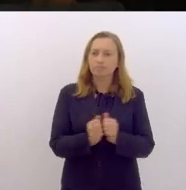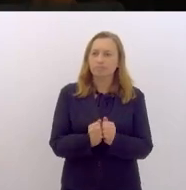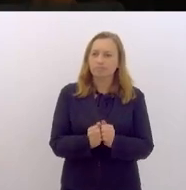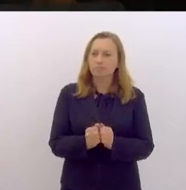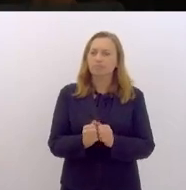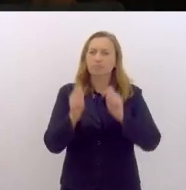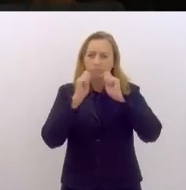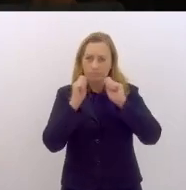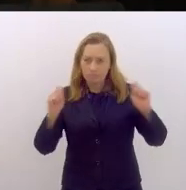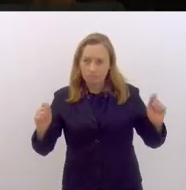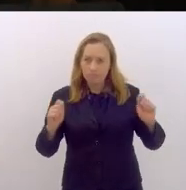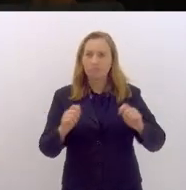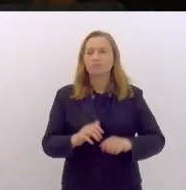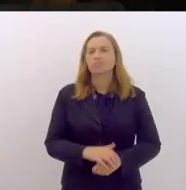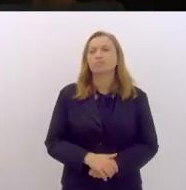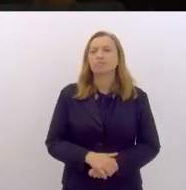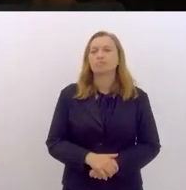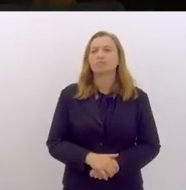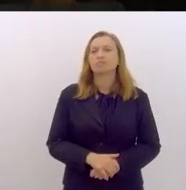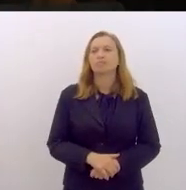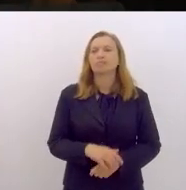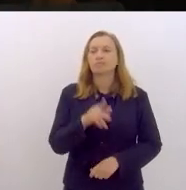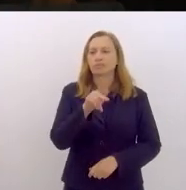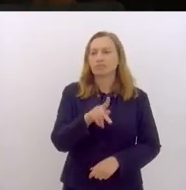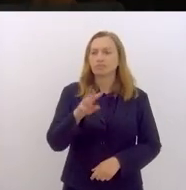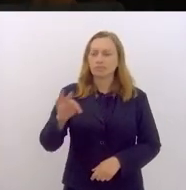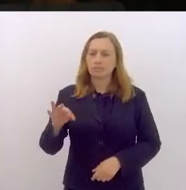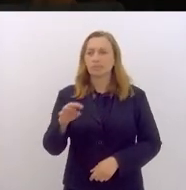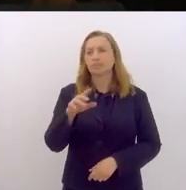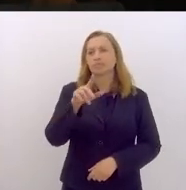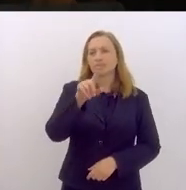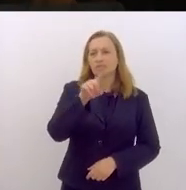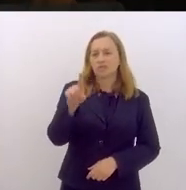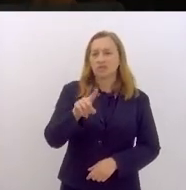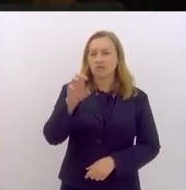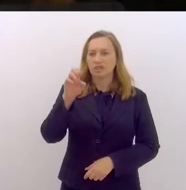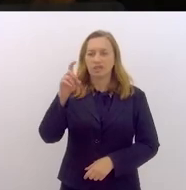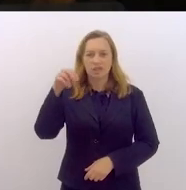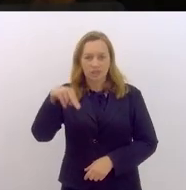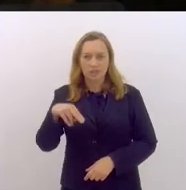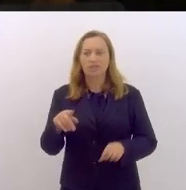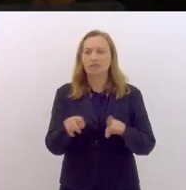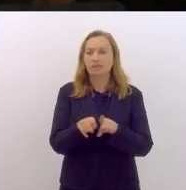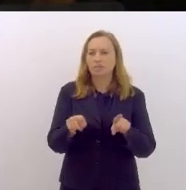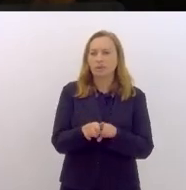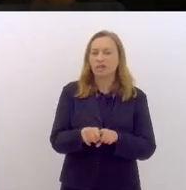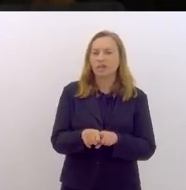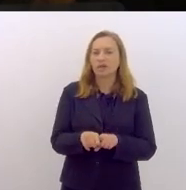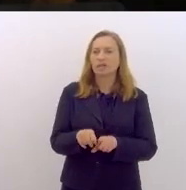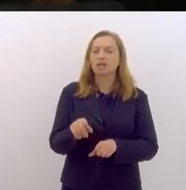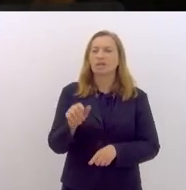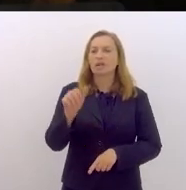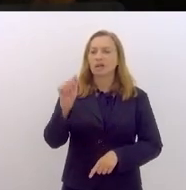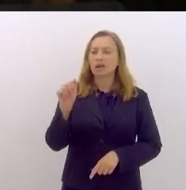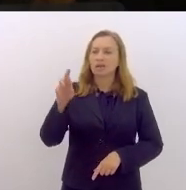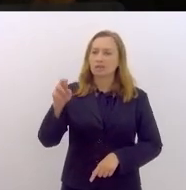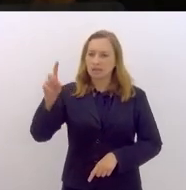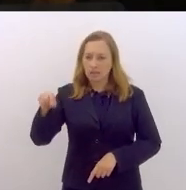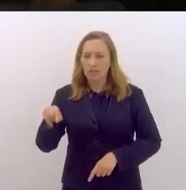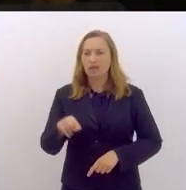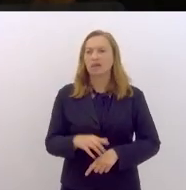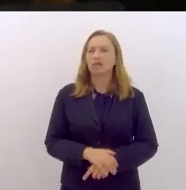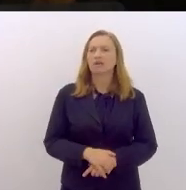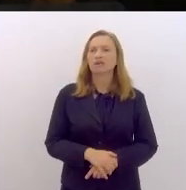nossa assessoria, a assessoria do PT, da Zeidan, nosso companheiro André também, da assessoria do PT. E